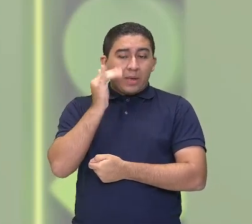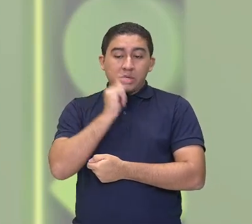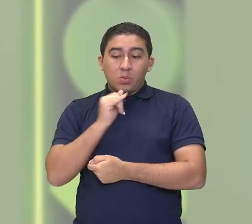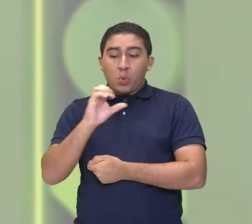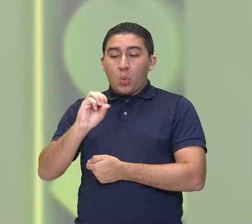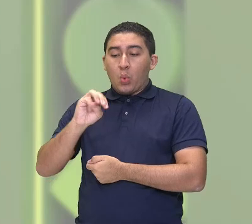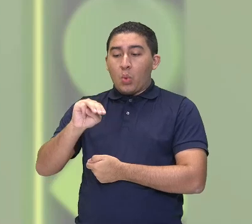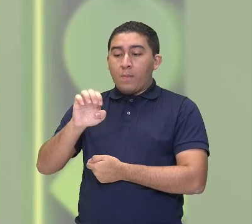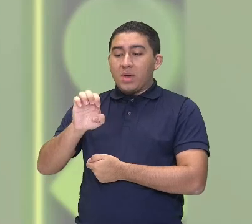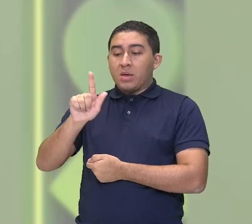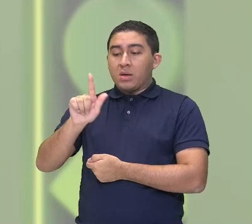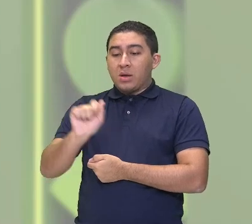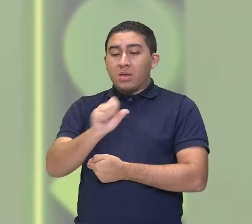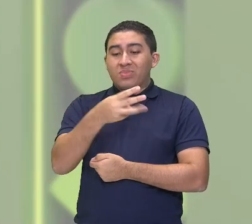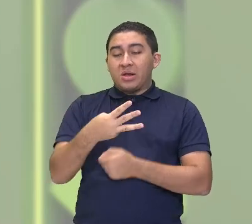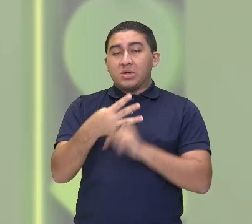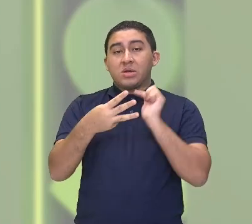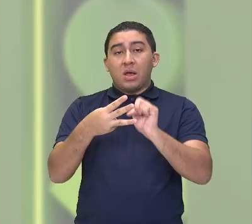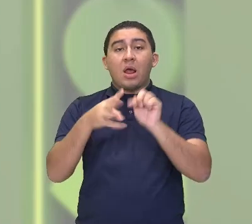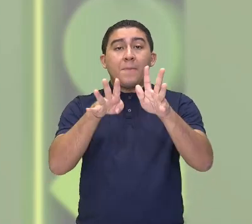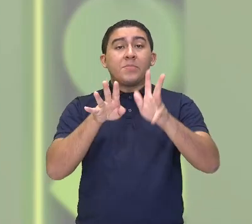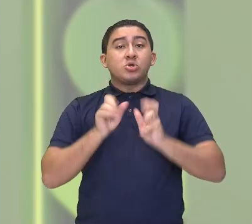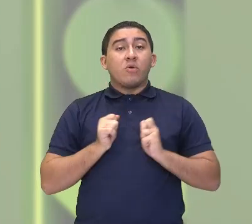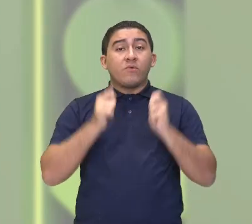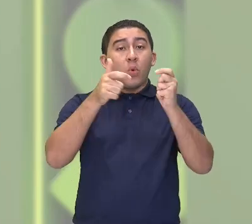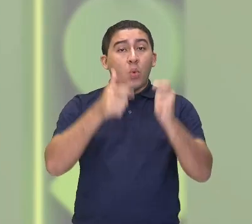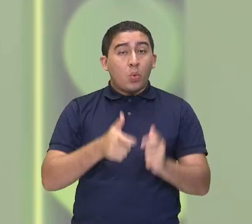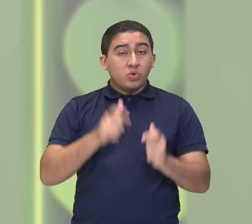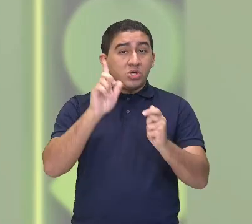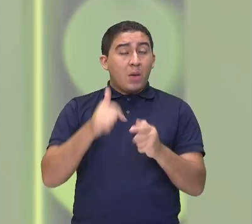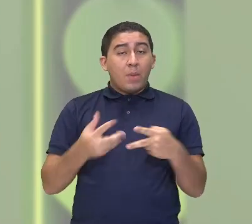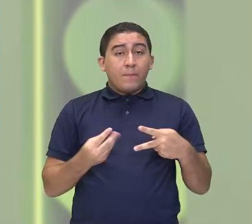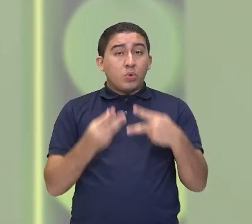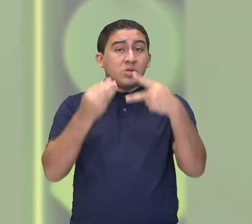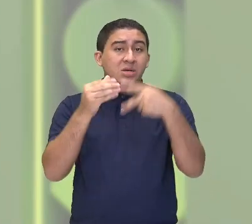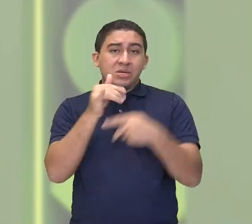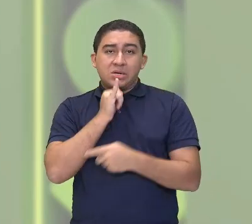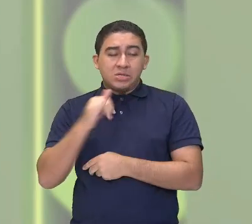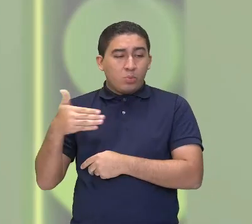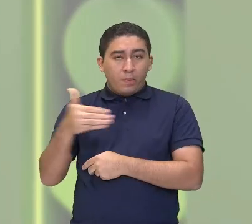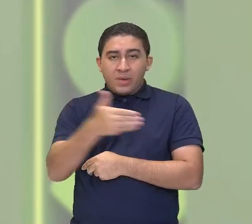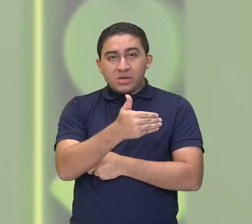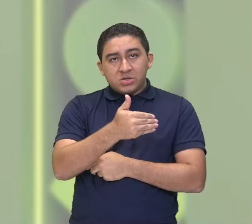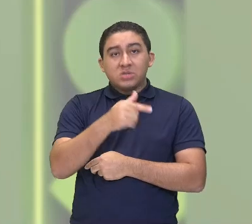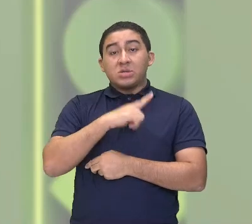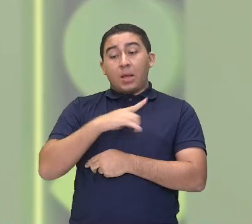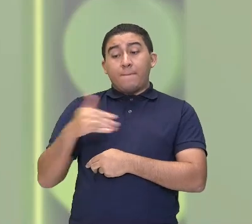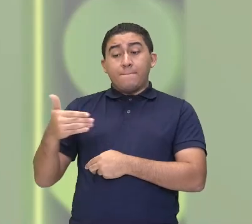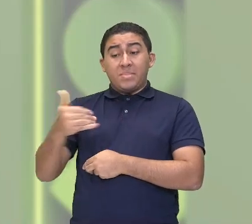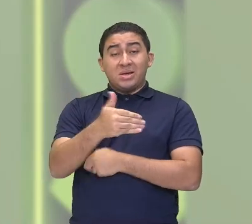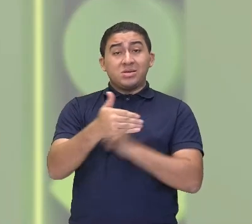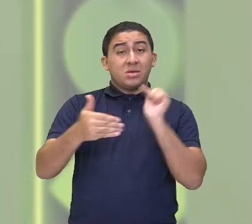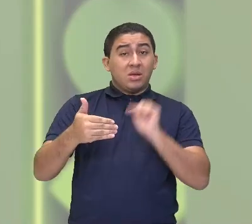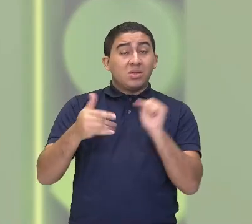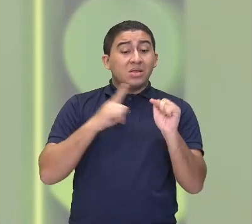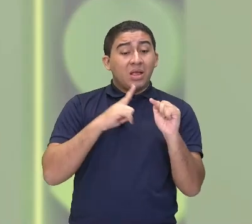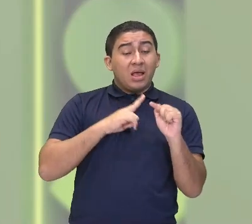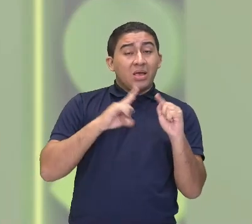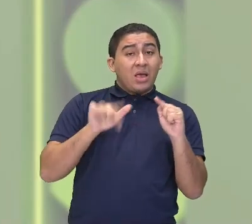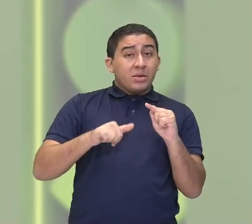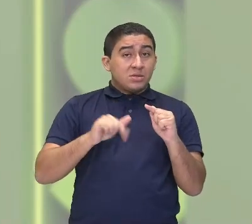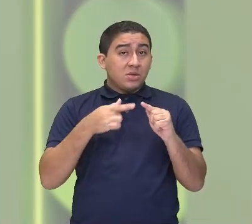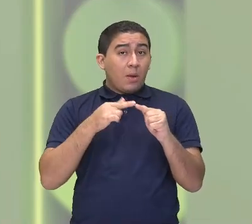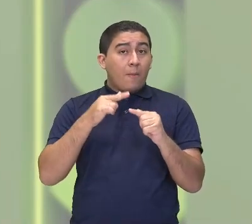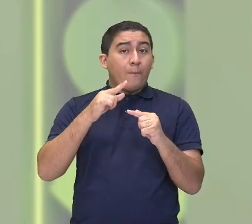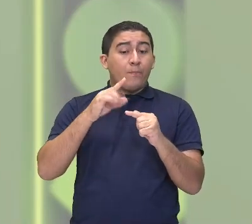ser absorvido a partir de uma proteína animal, como um peixe, por exemplo, né? Existem peixes aí que são muito ricos em ômega 3,